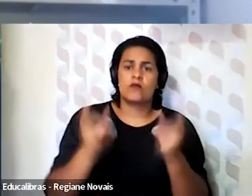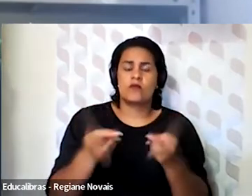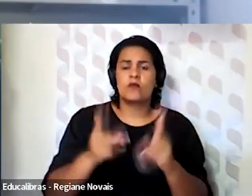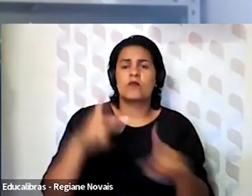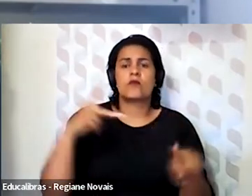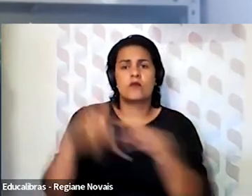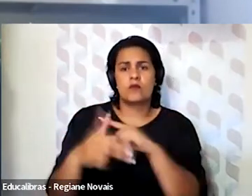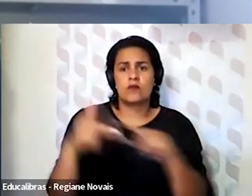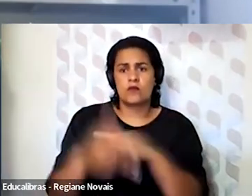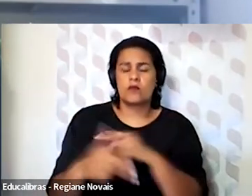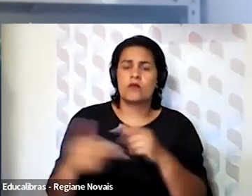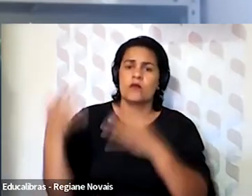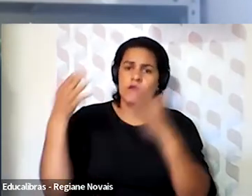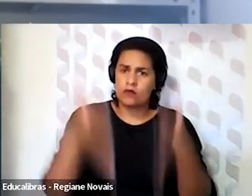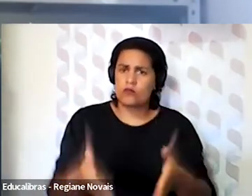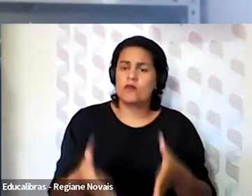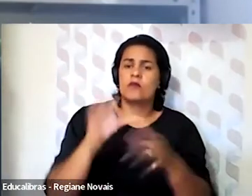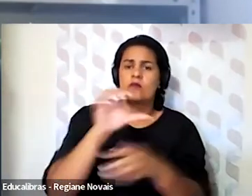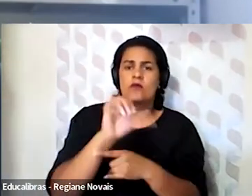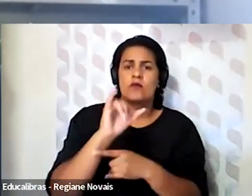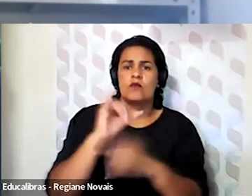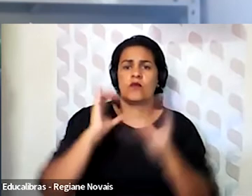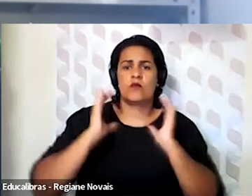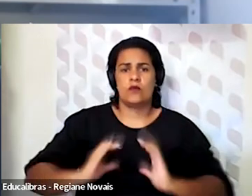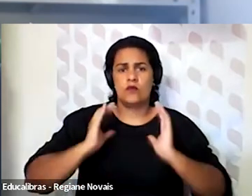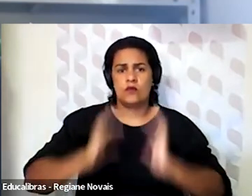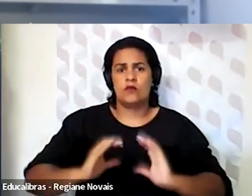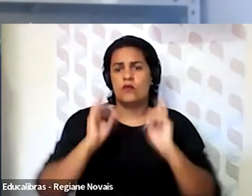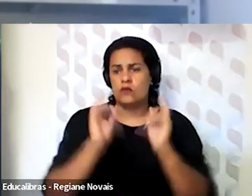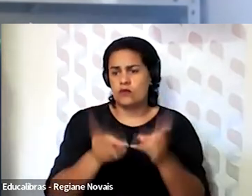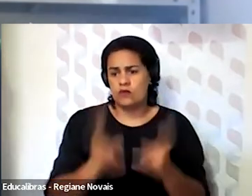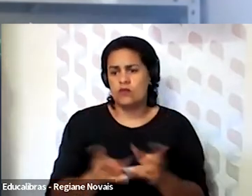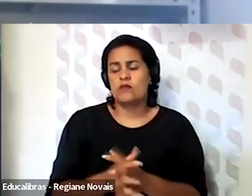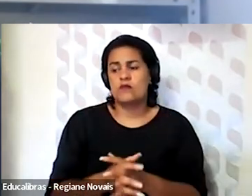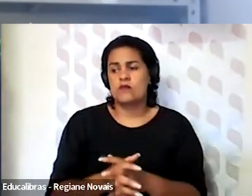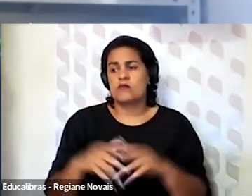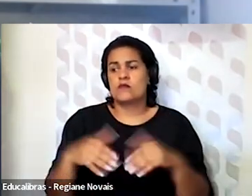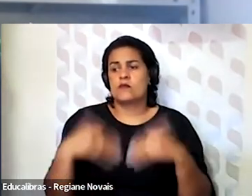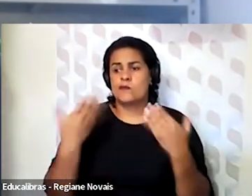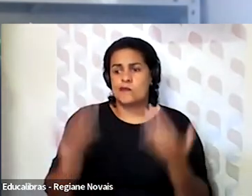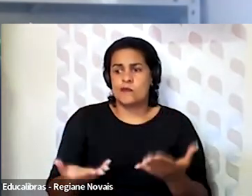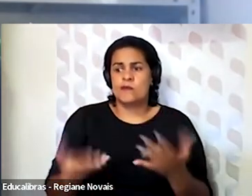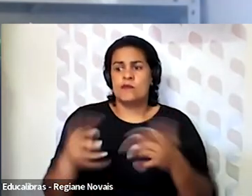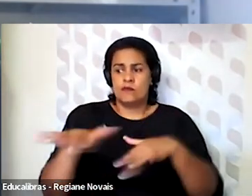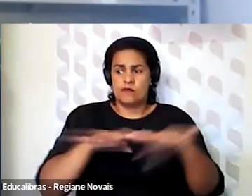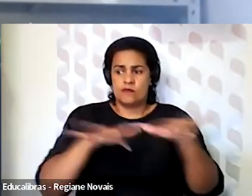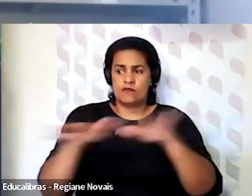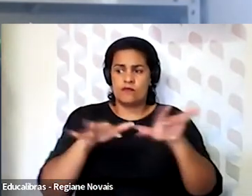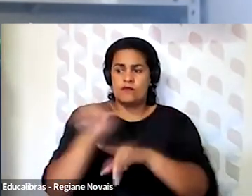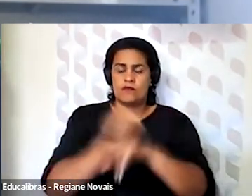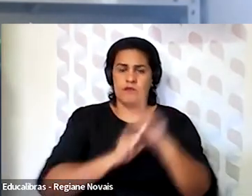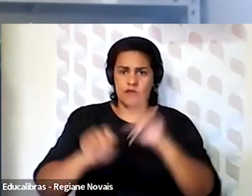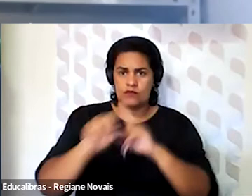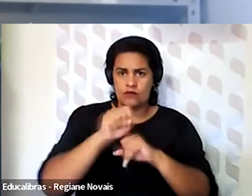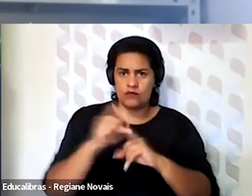participação cidadã e do aprofundamento da democracia. Então, os movimentos sociais, nós, os movimentos